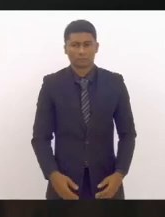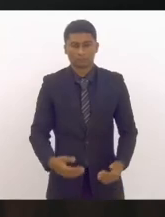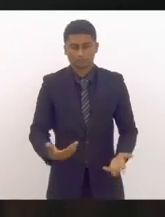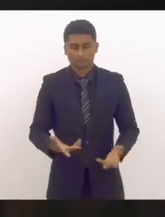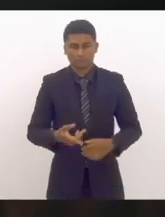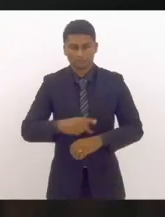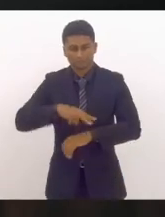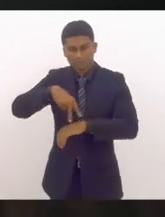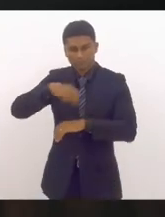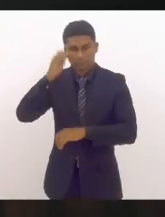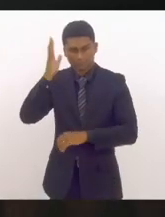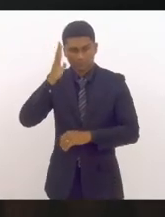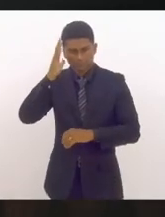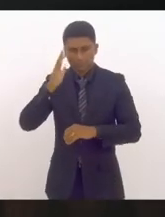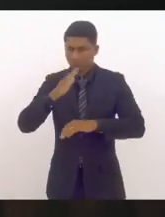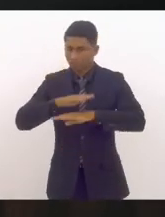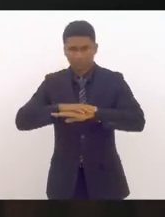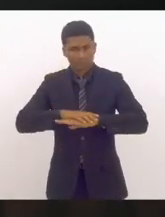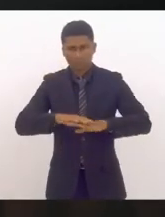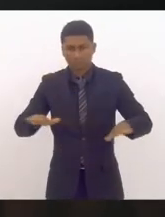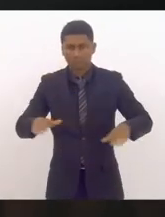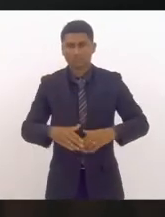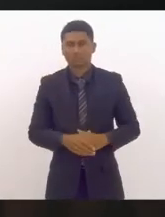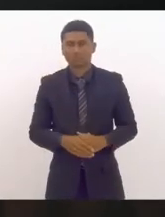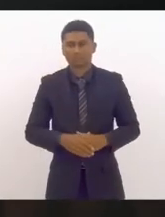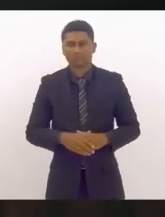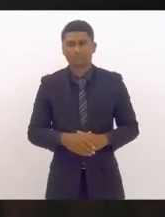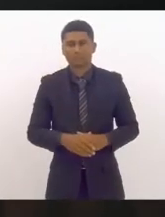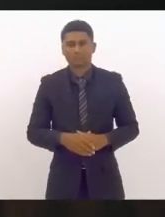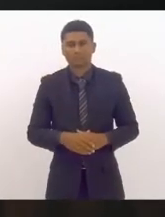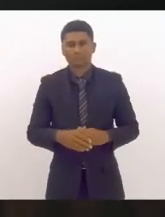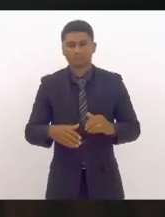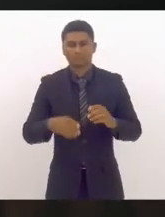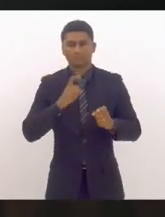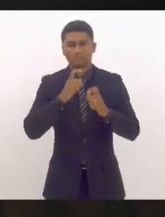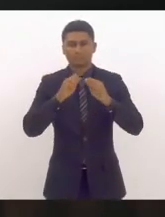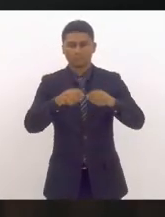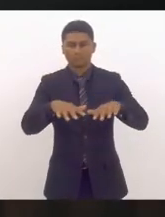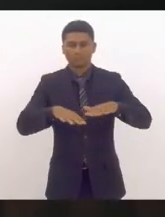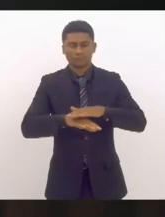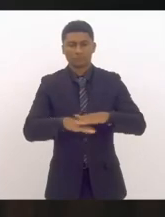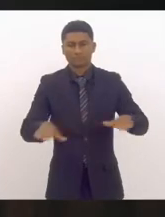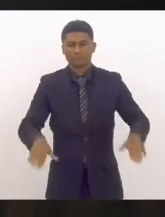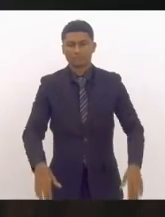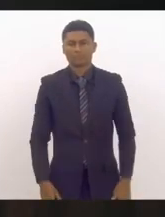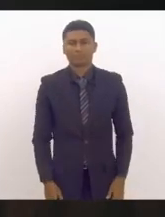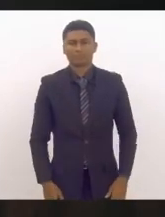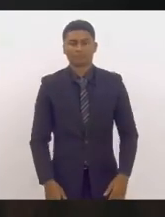Não havendo mais oradores inscritos, encerra-se esse expediente final.